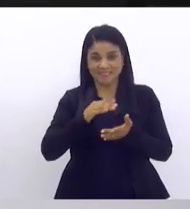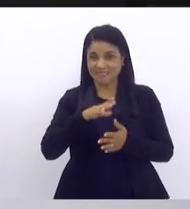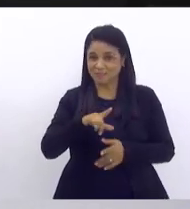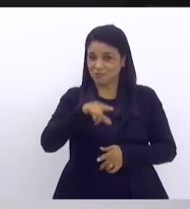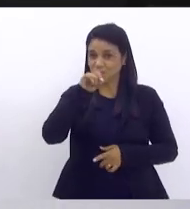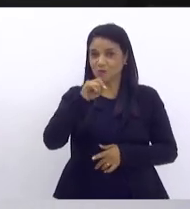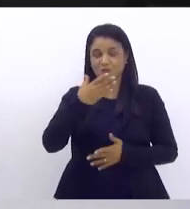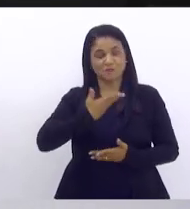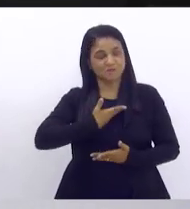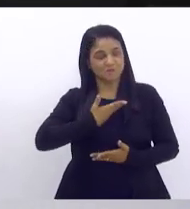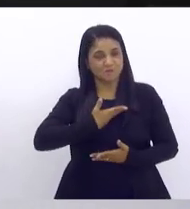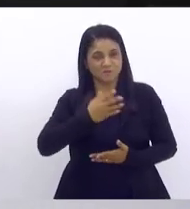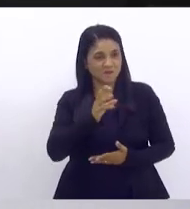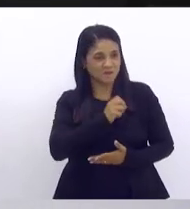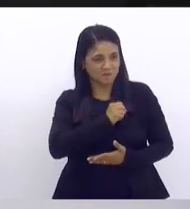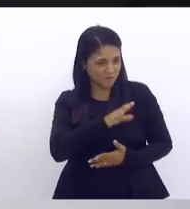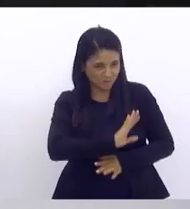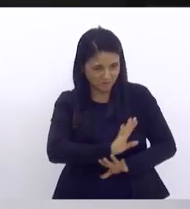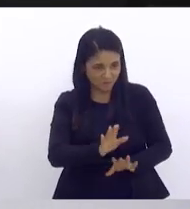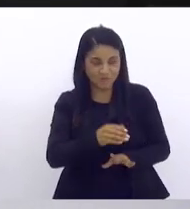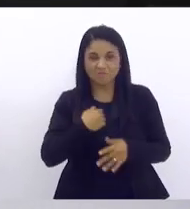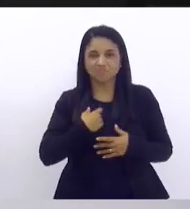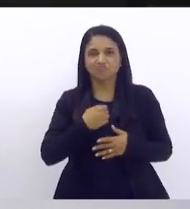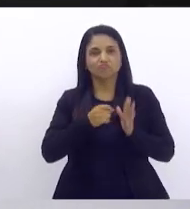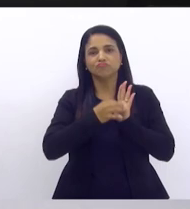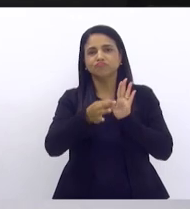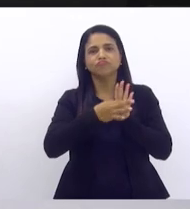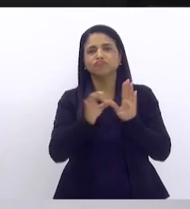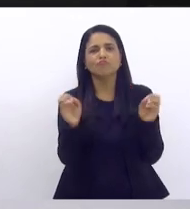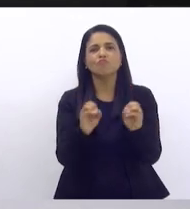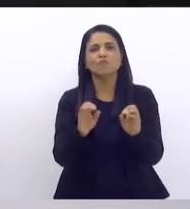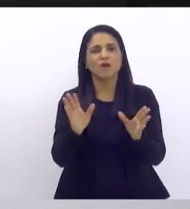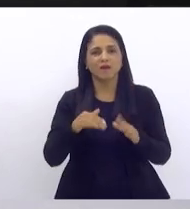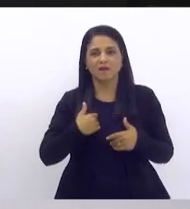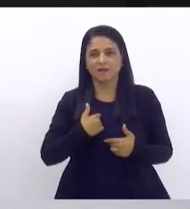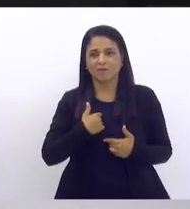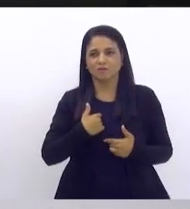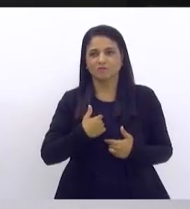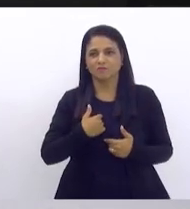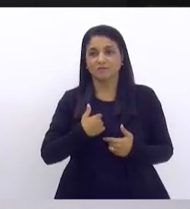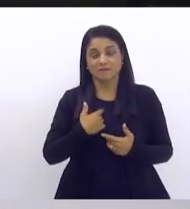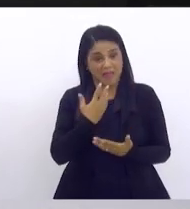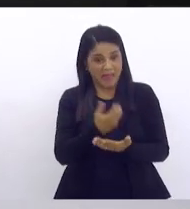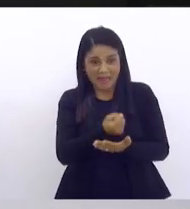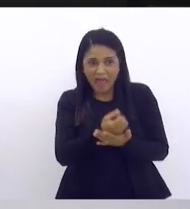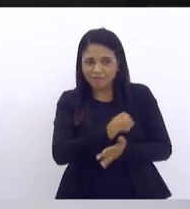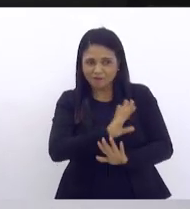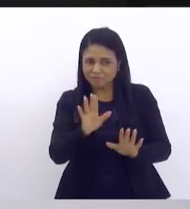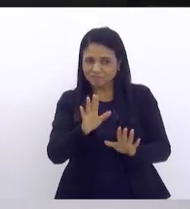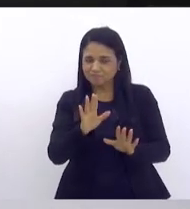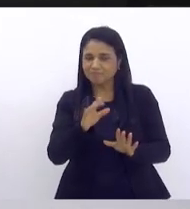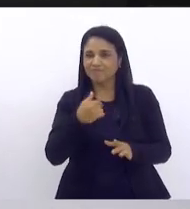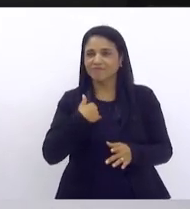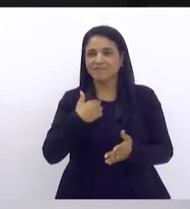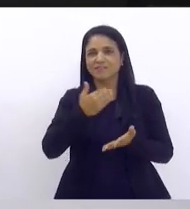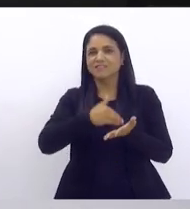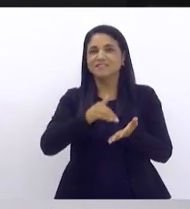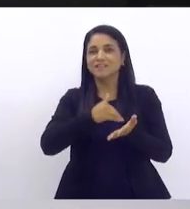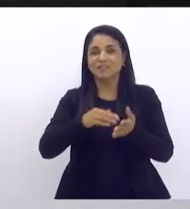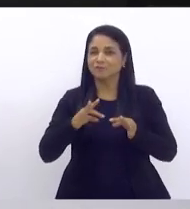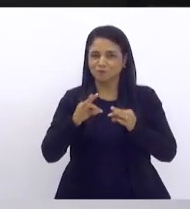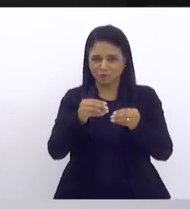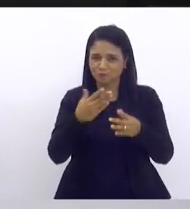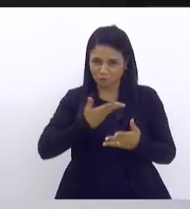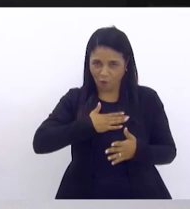mesmo, ponto. E ninguém critique eu. Hã? Não pode gravar isso agora. Pronto, não, secretário, gosto de todos os secretários,